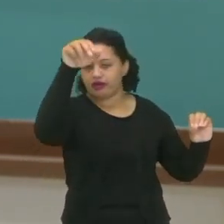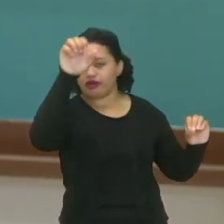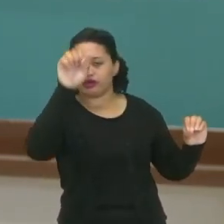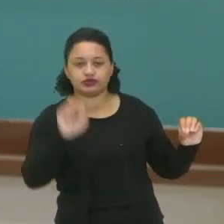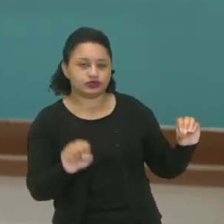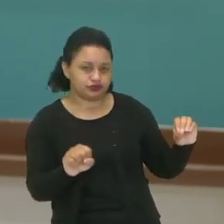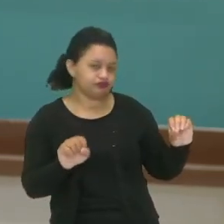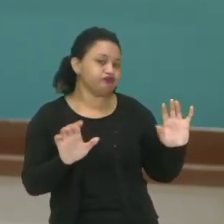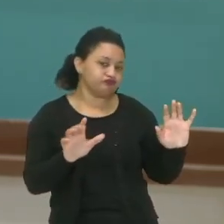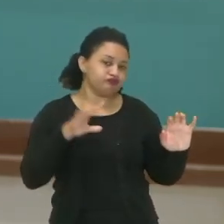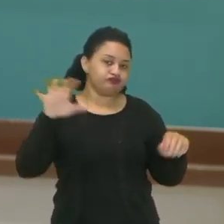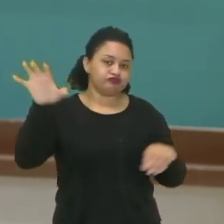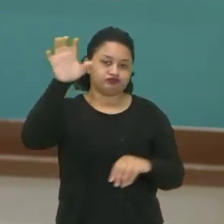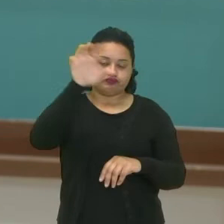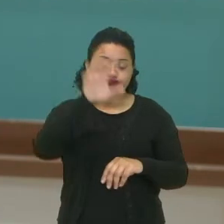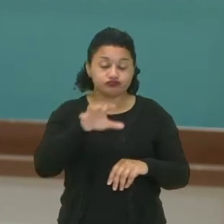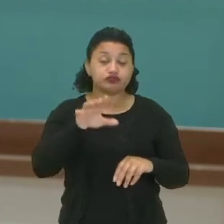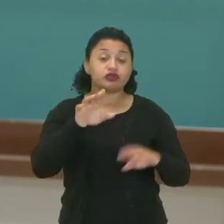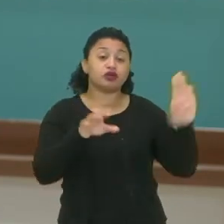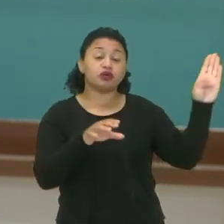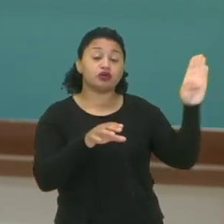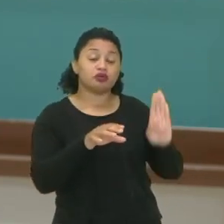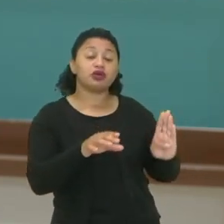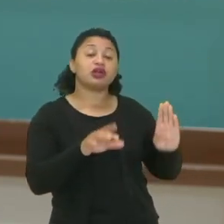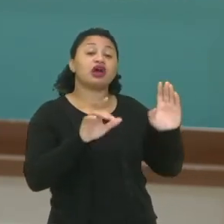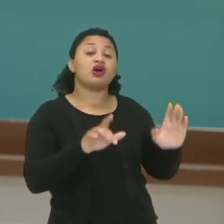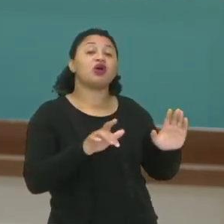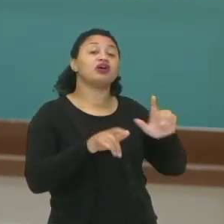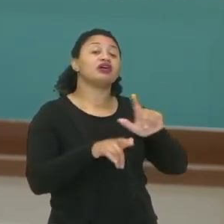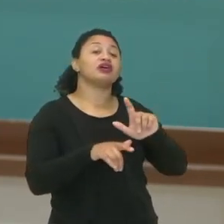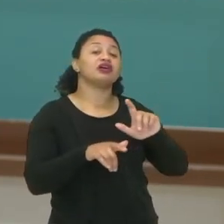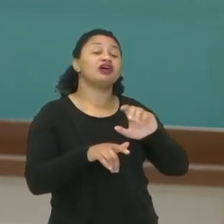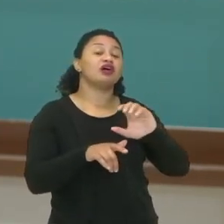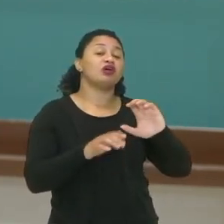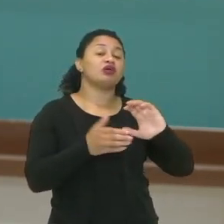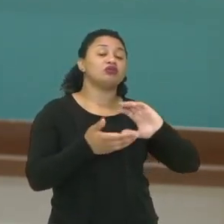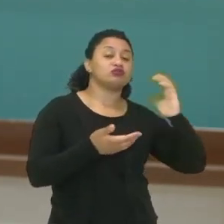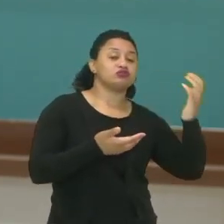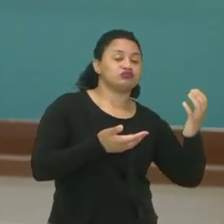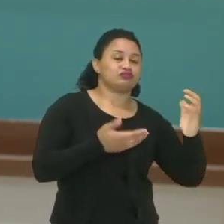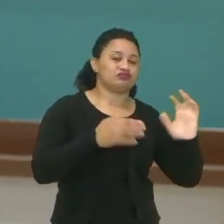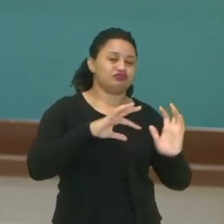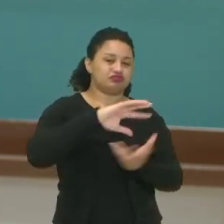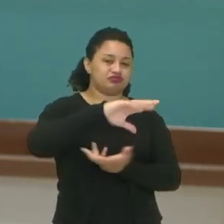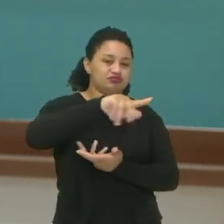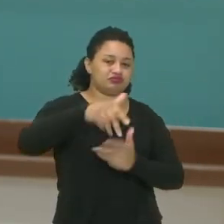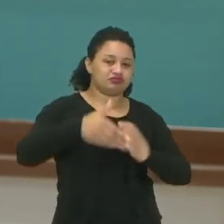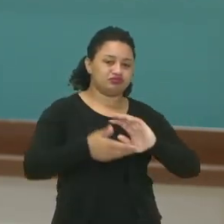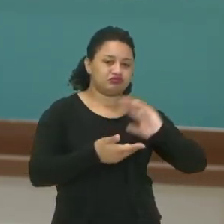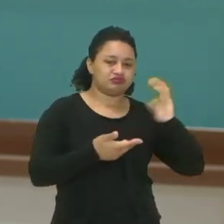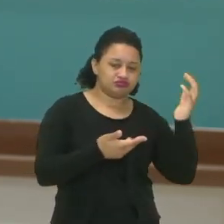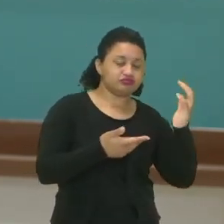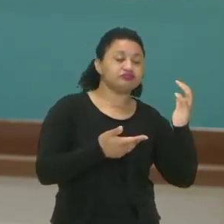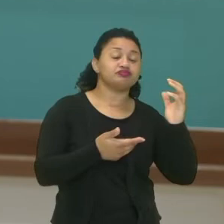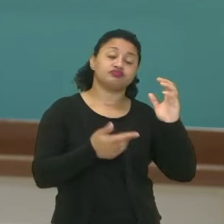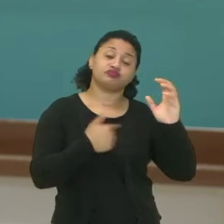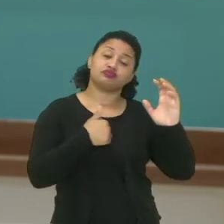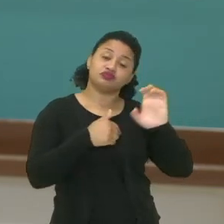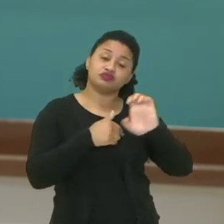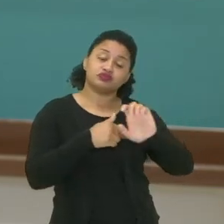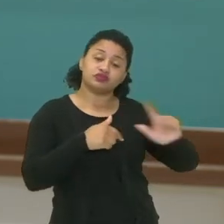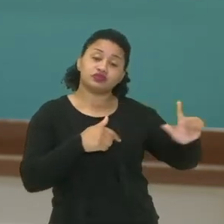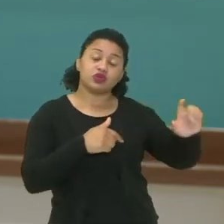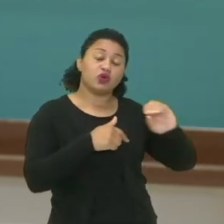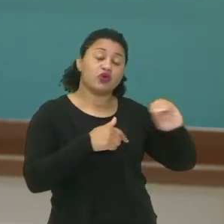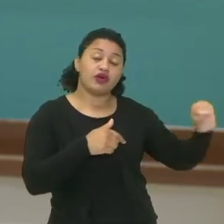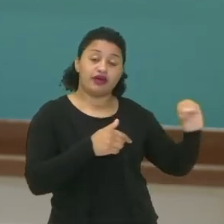norte como sul. O Brasil se encontra só no ocidente do mundo, ou seja, está à esquerda da linha do